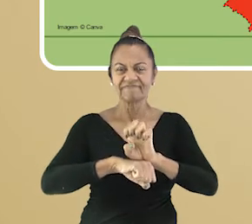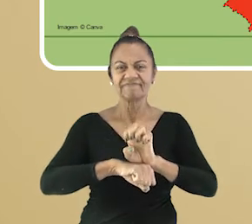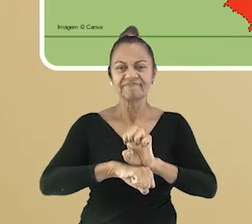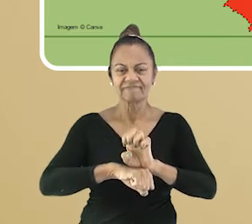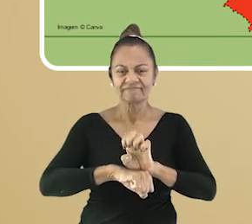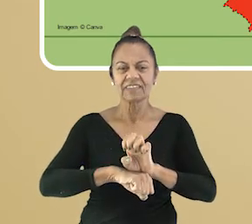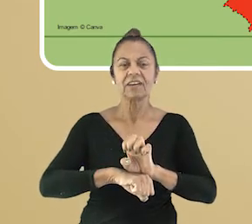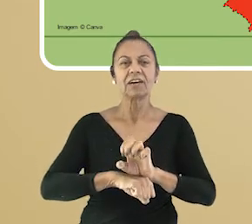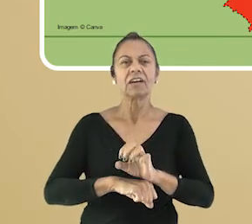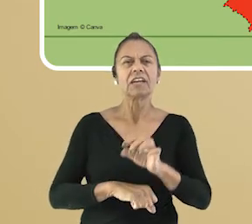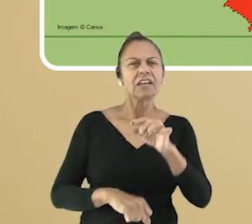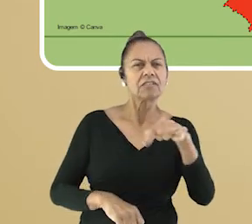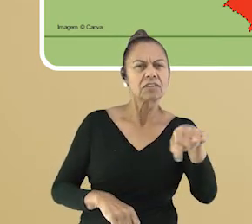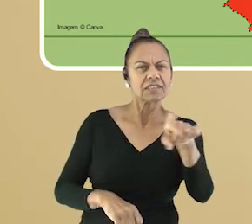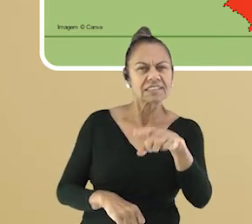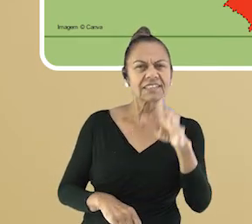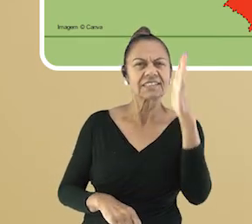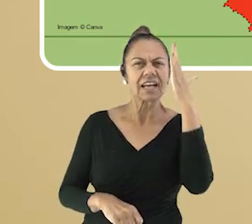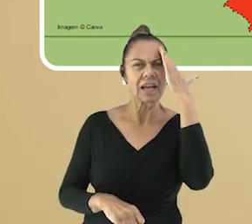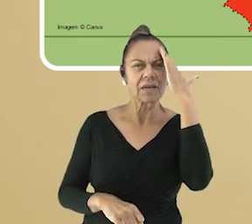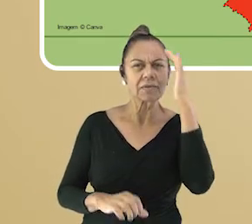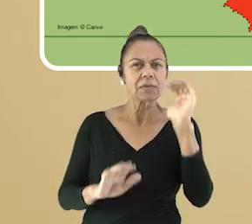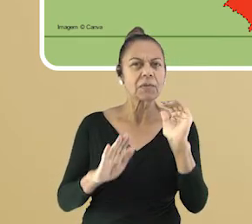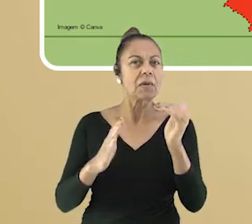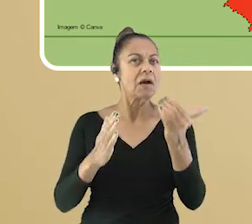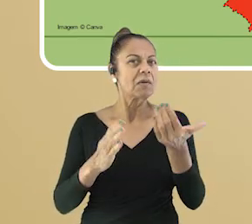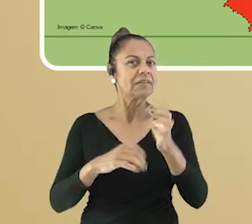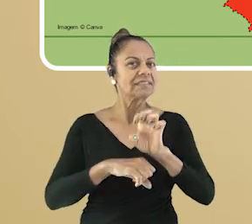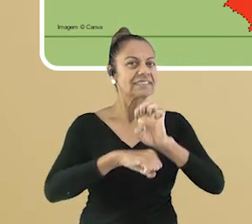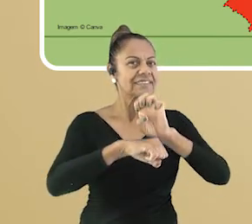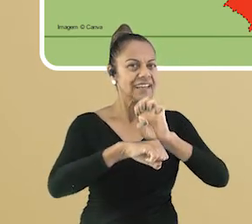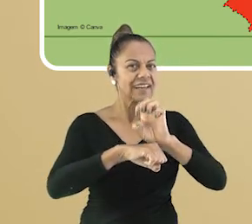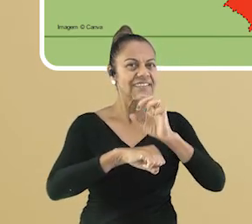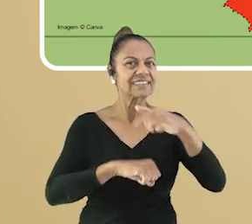Então, vocês sabem em qual estado nós moramos?